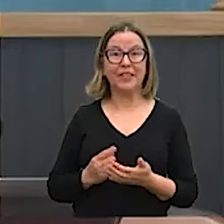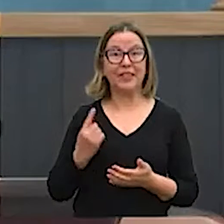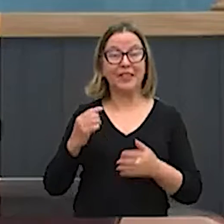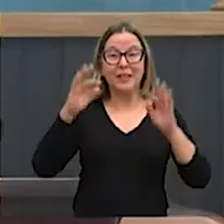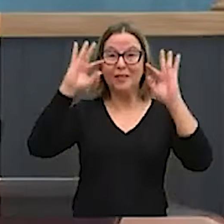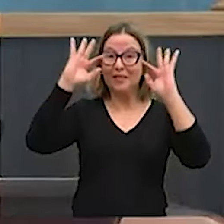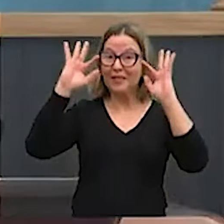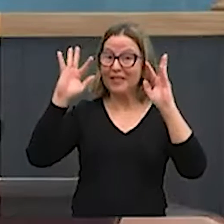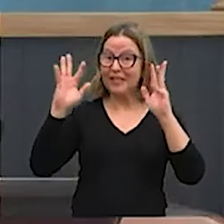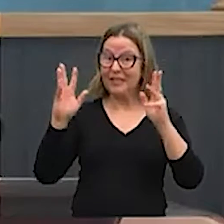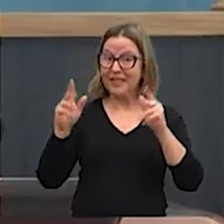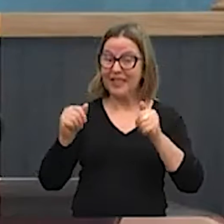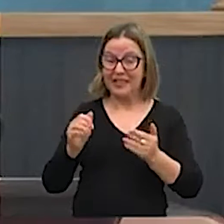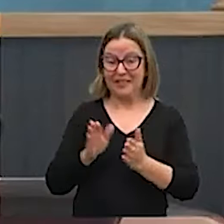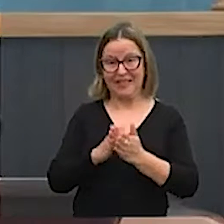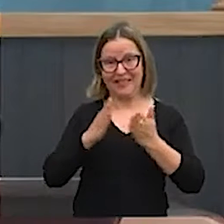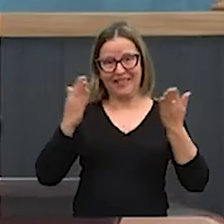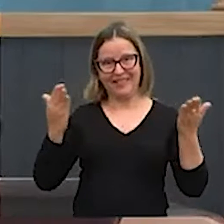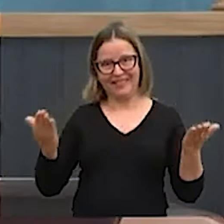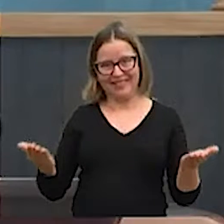maravilhas da Bíblia.